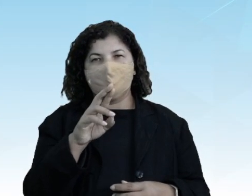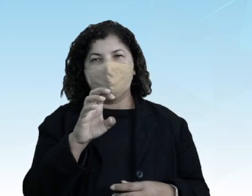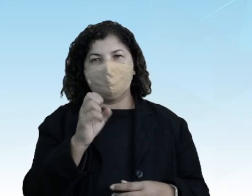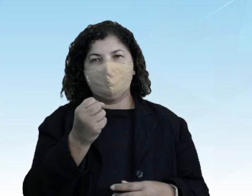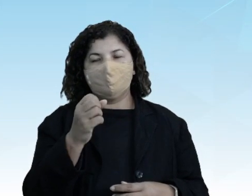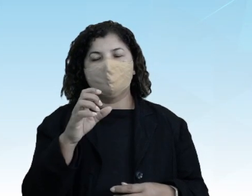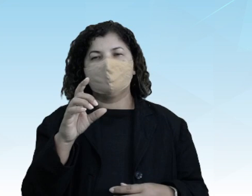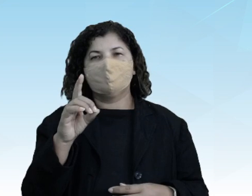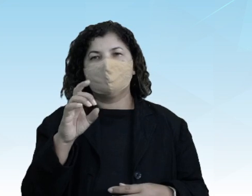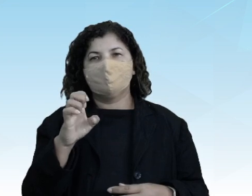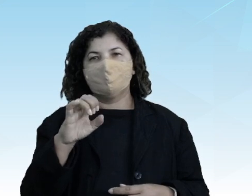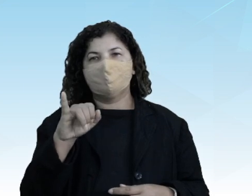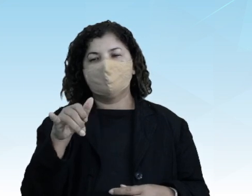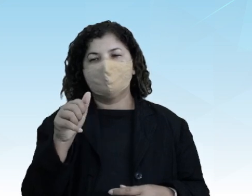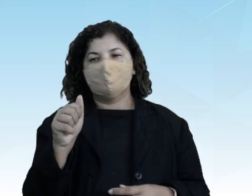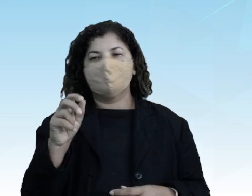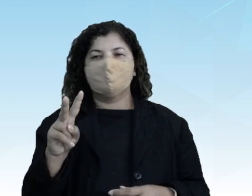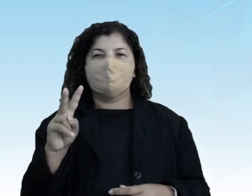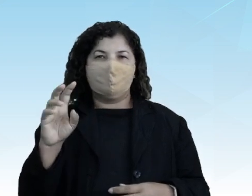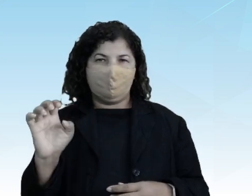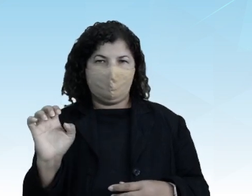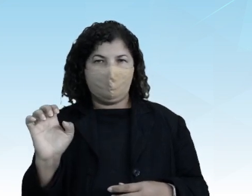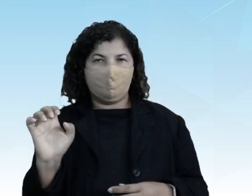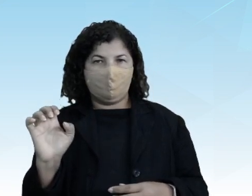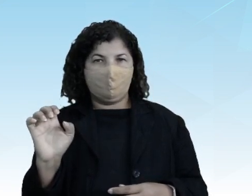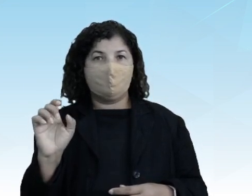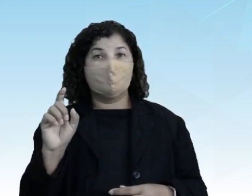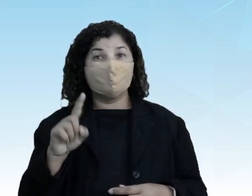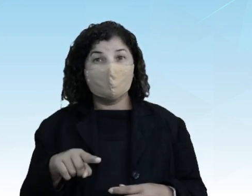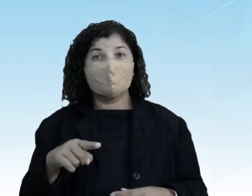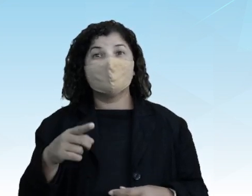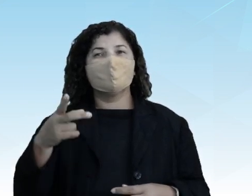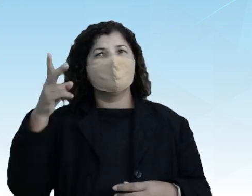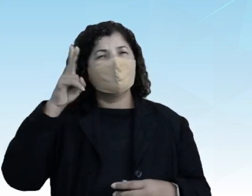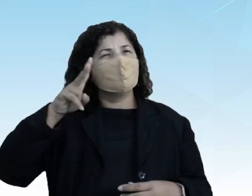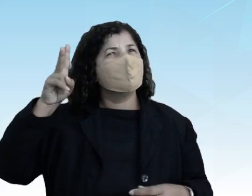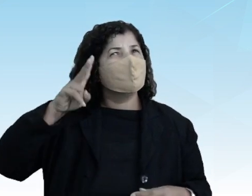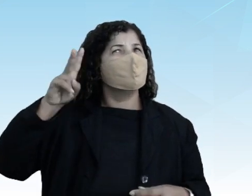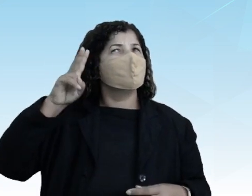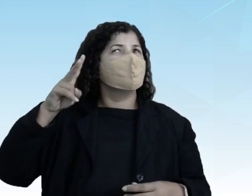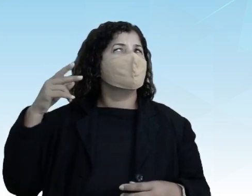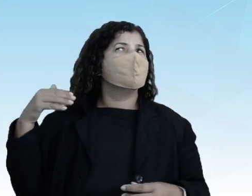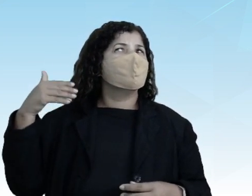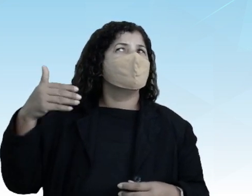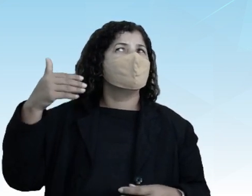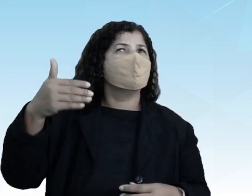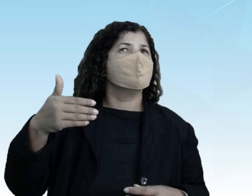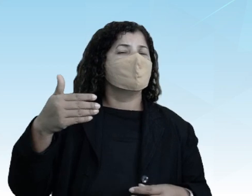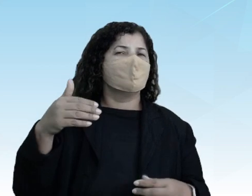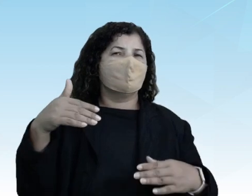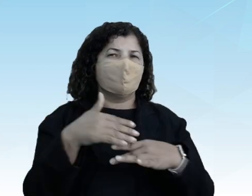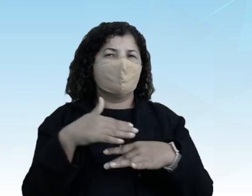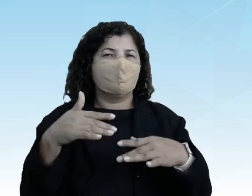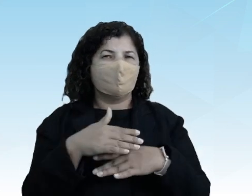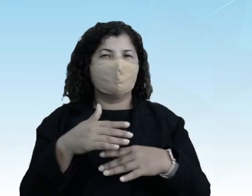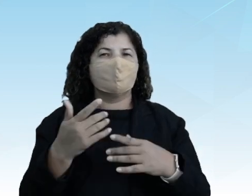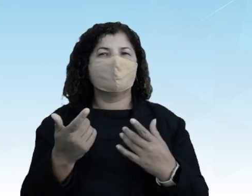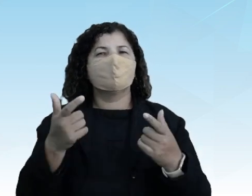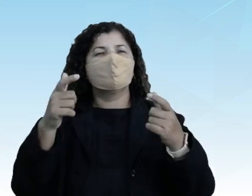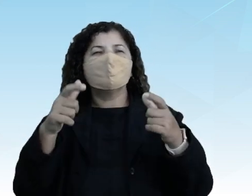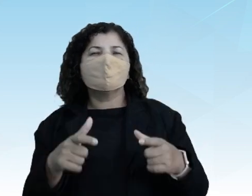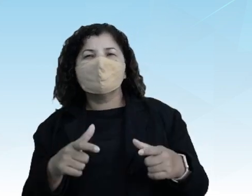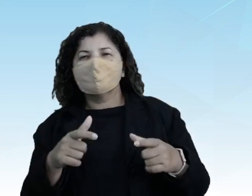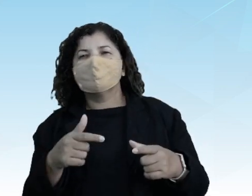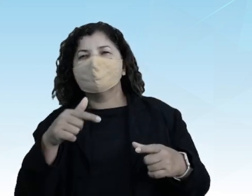interessante, né? Que parte de uma narrativa da construção da história de uma cidade que ficará